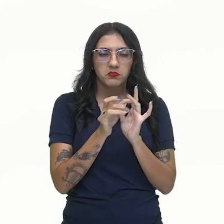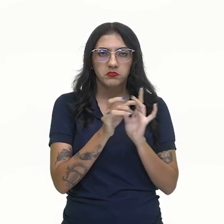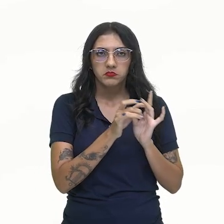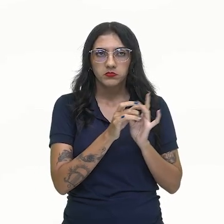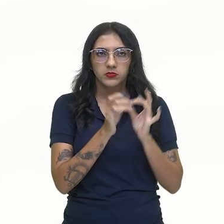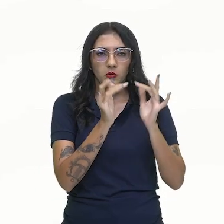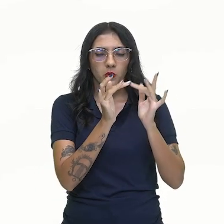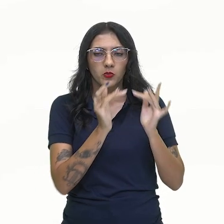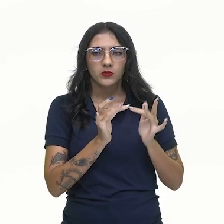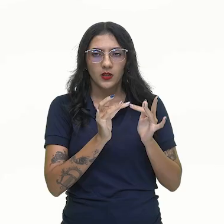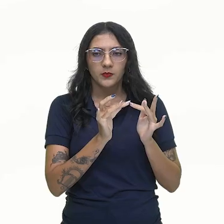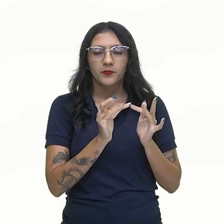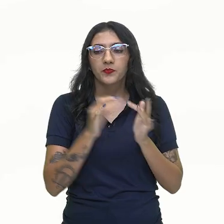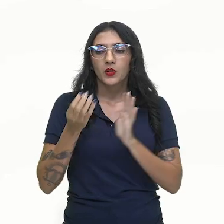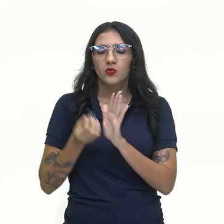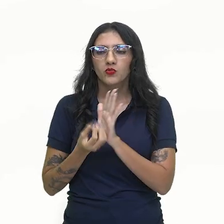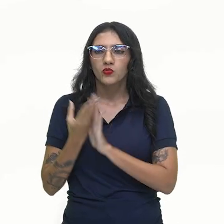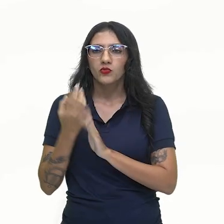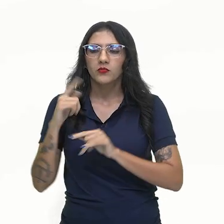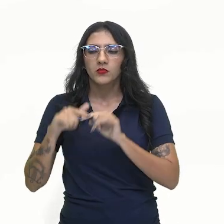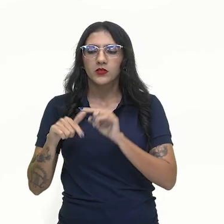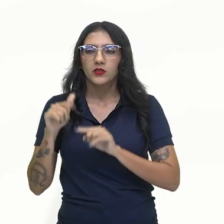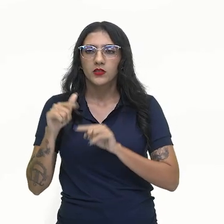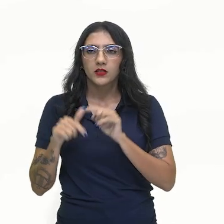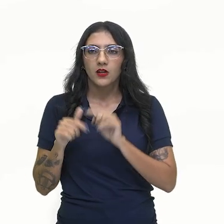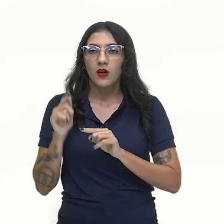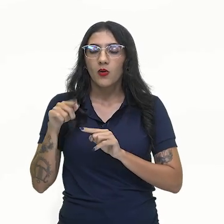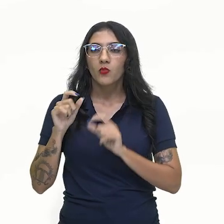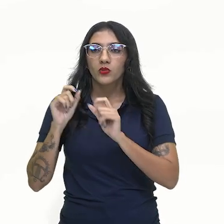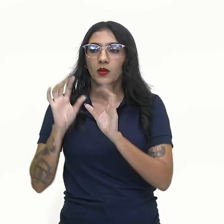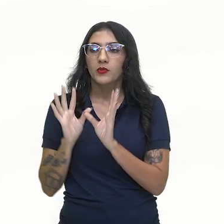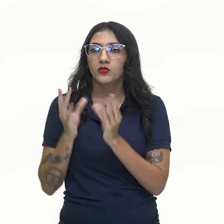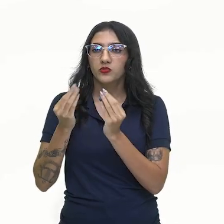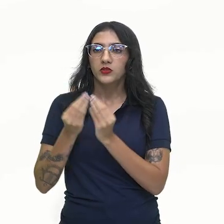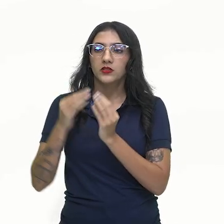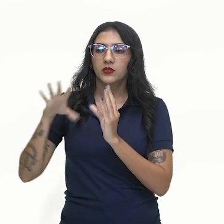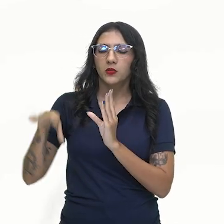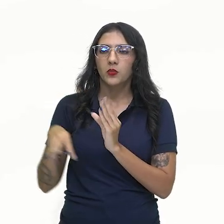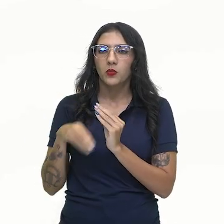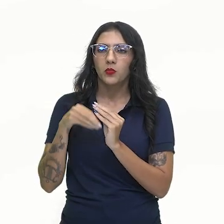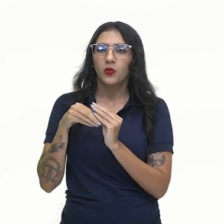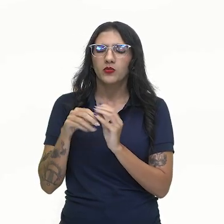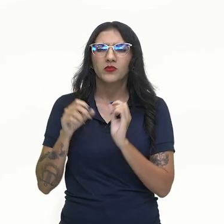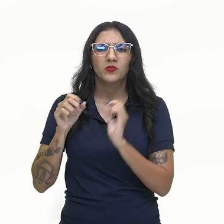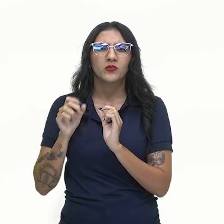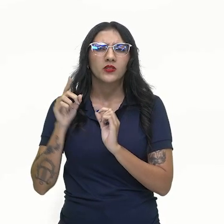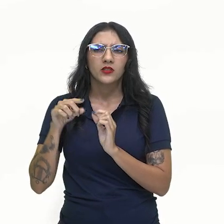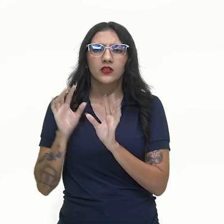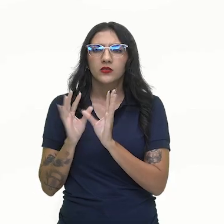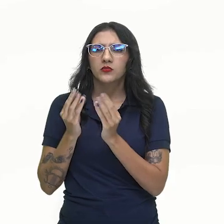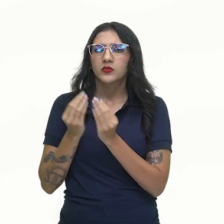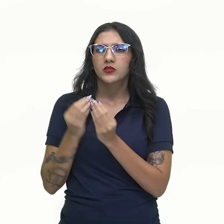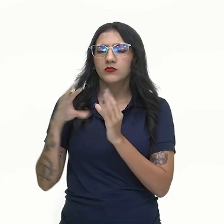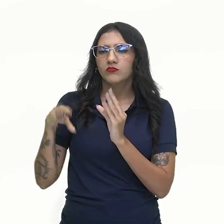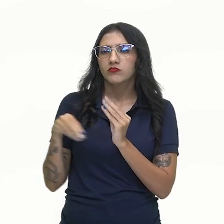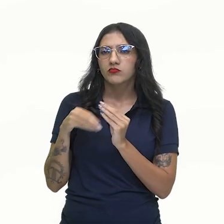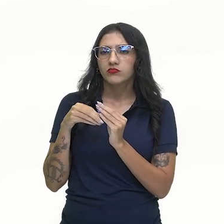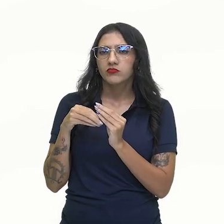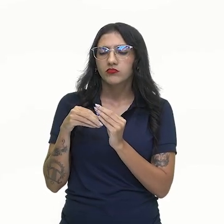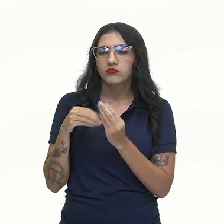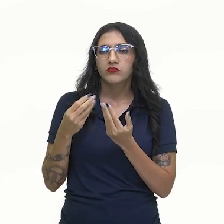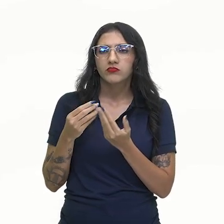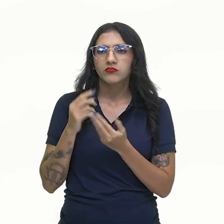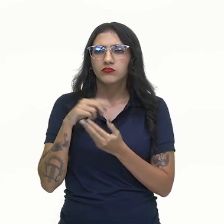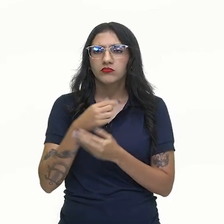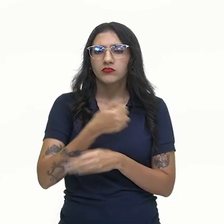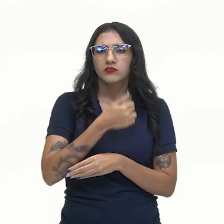o produto formado é uma substância composta. O que seriam essas substâncias? Simples. O